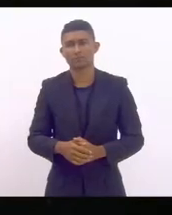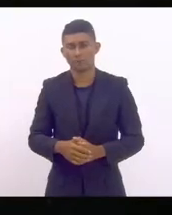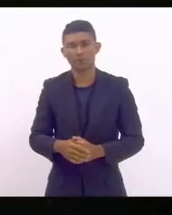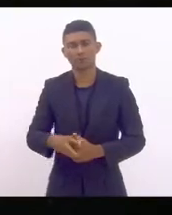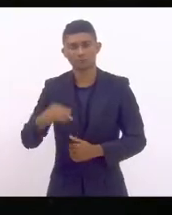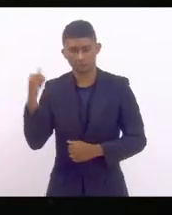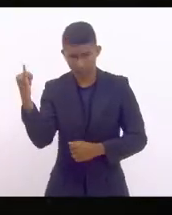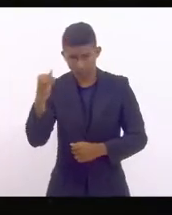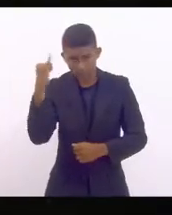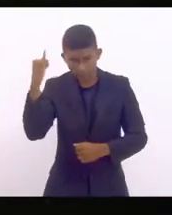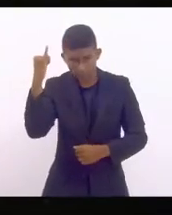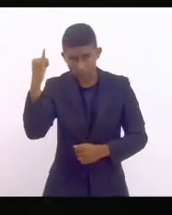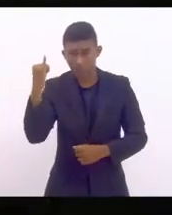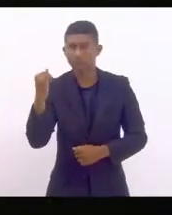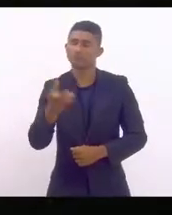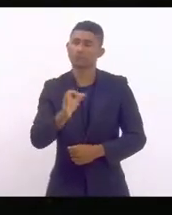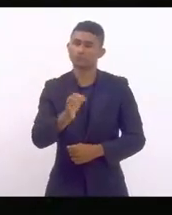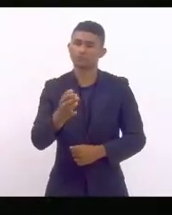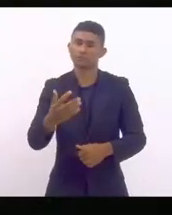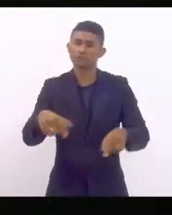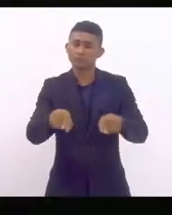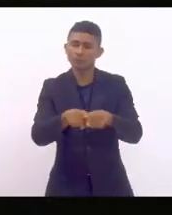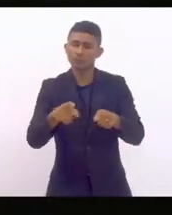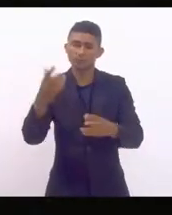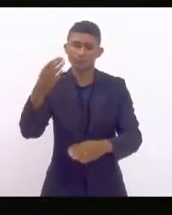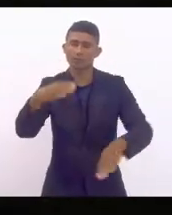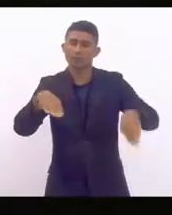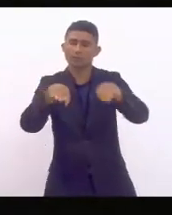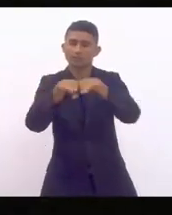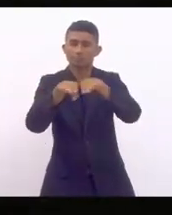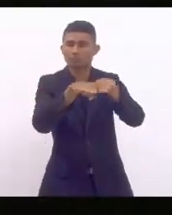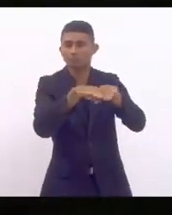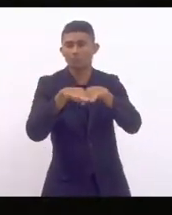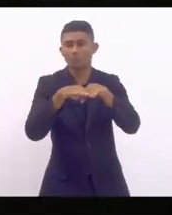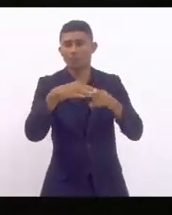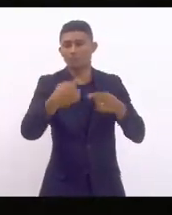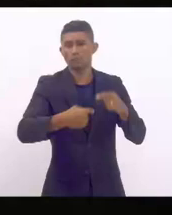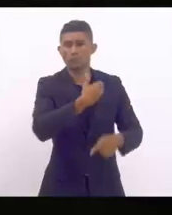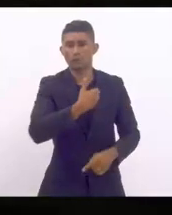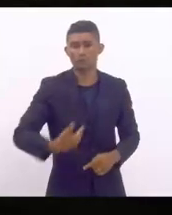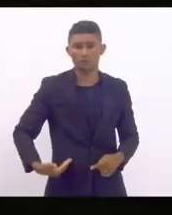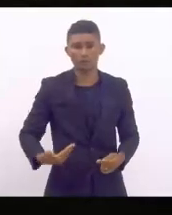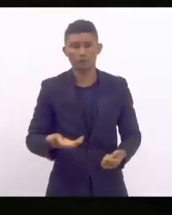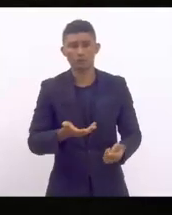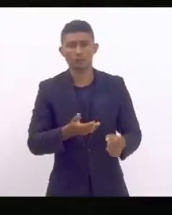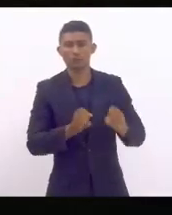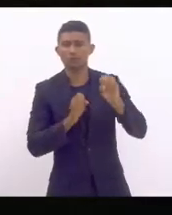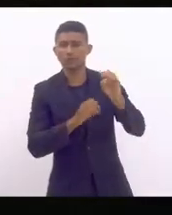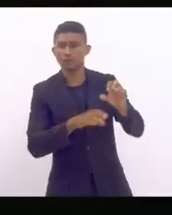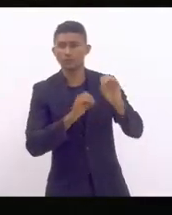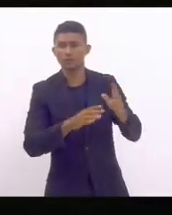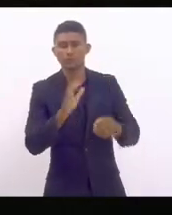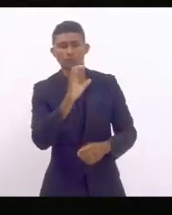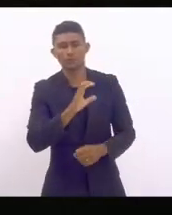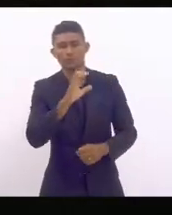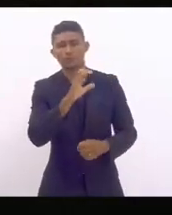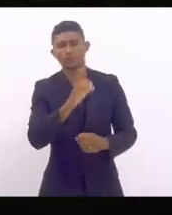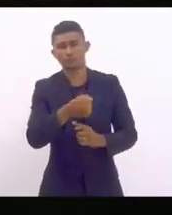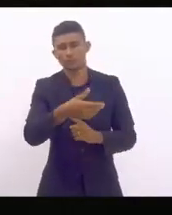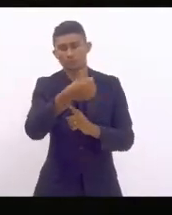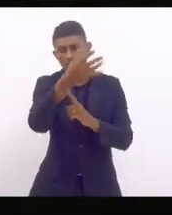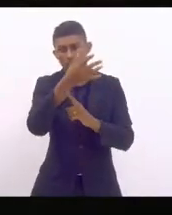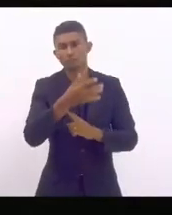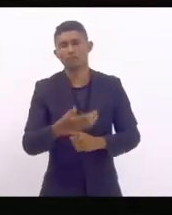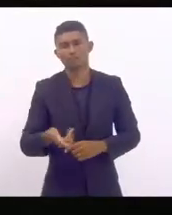da sua importância e colocada no mesmo patamar da política pública da educação da ciência e da tecnologia Então nós